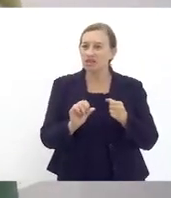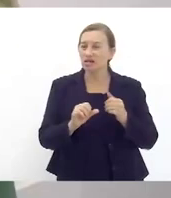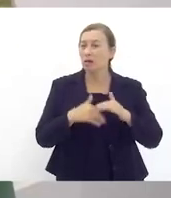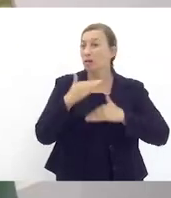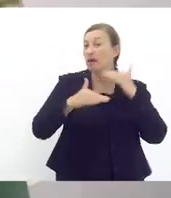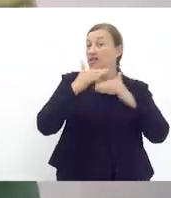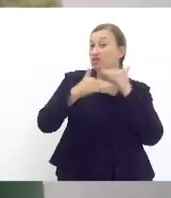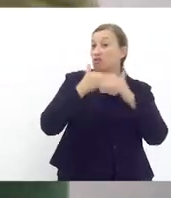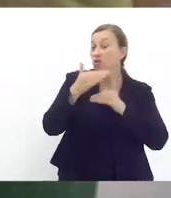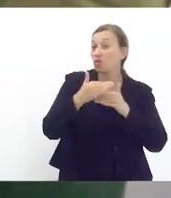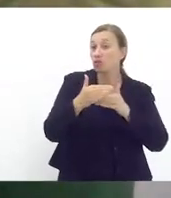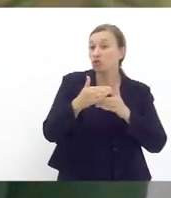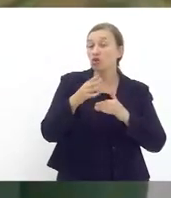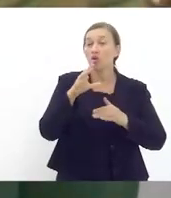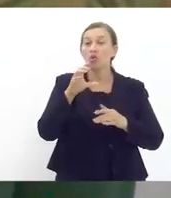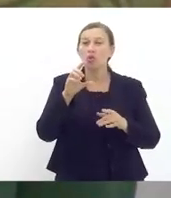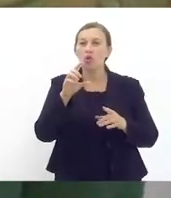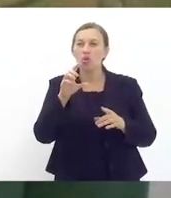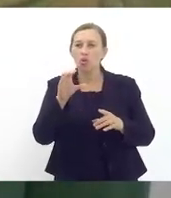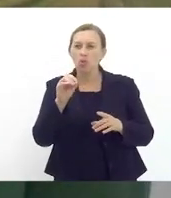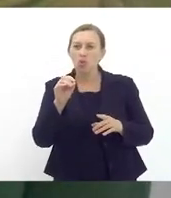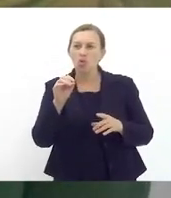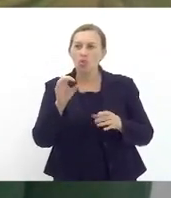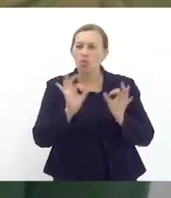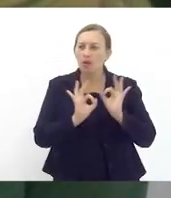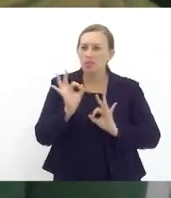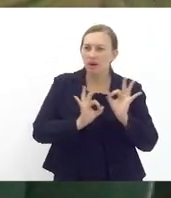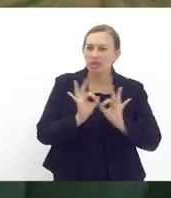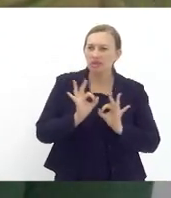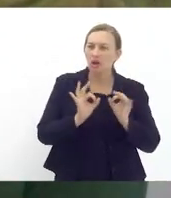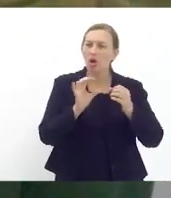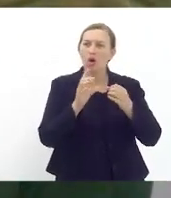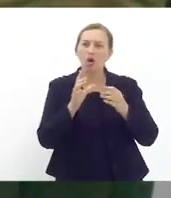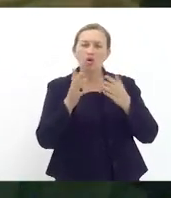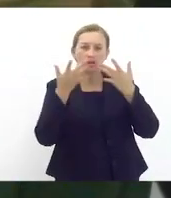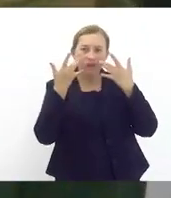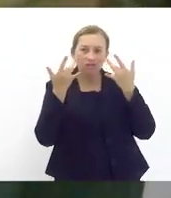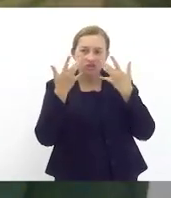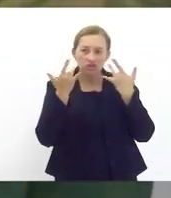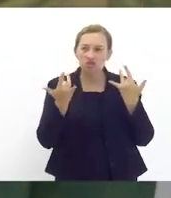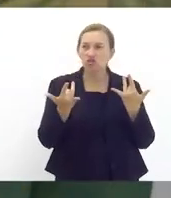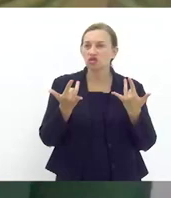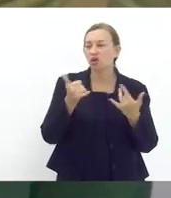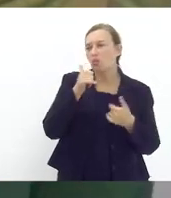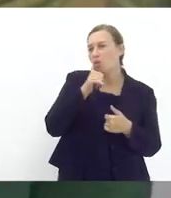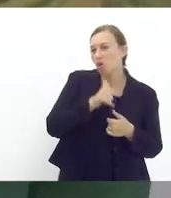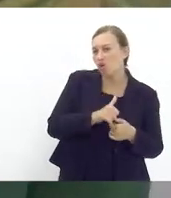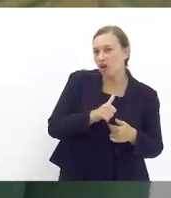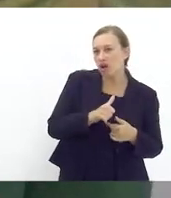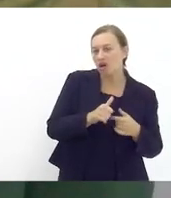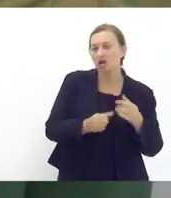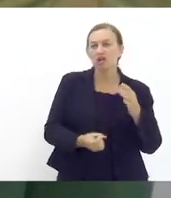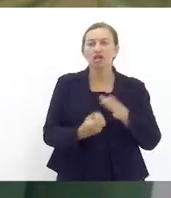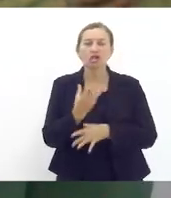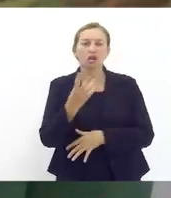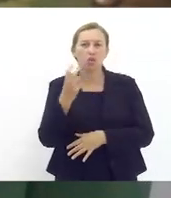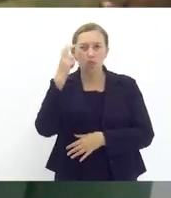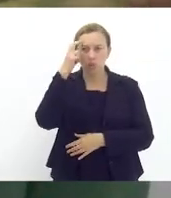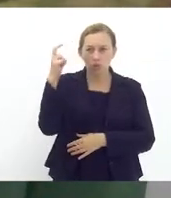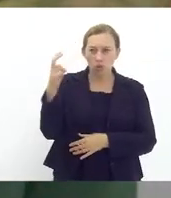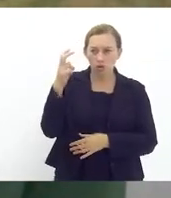desenvolver uma espécie de corte ou Amparo aos artistas e as mulheres enfim fazedora de Cultura